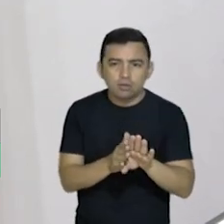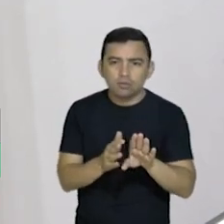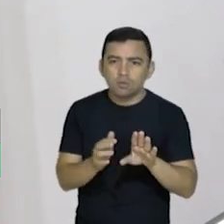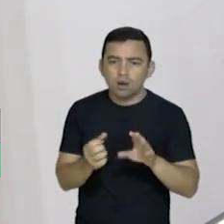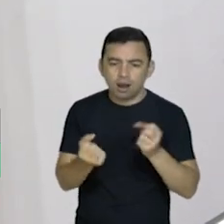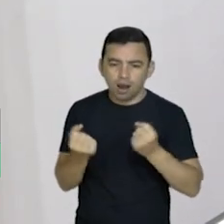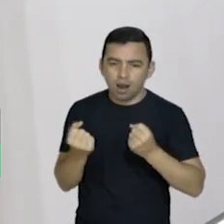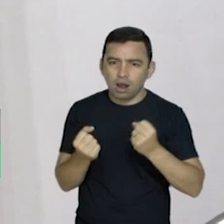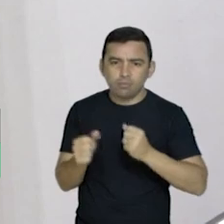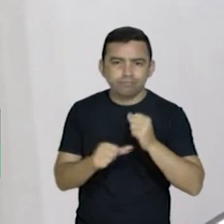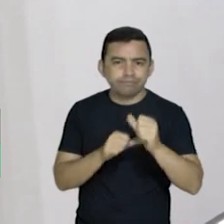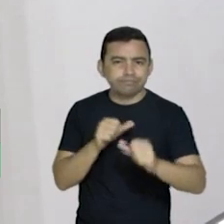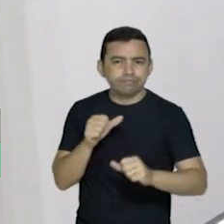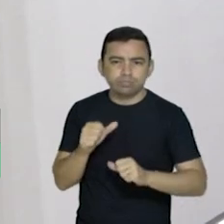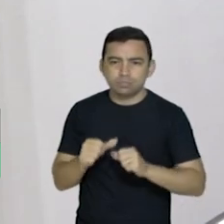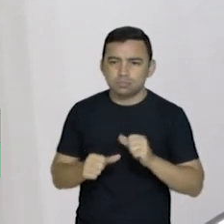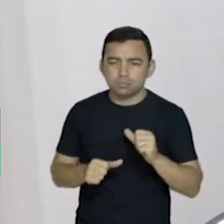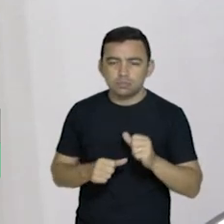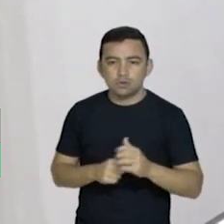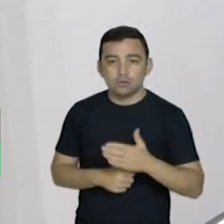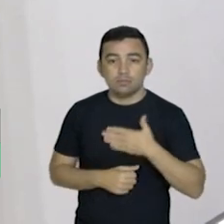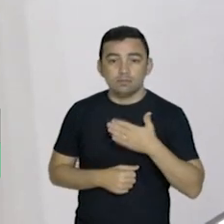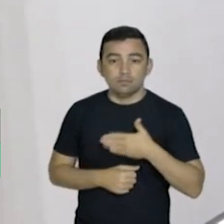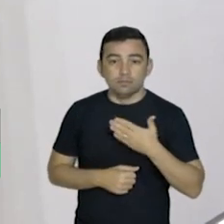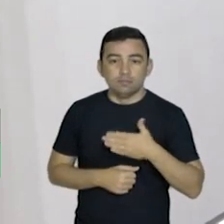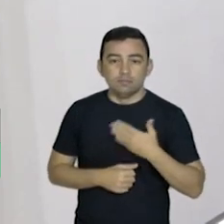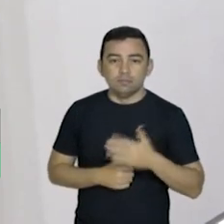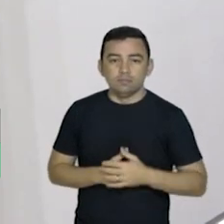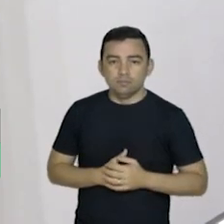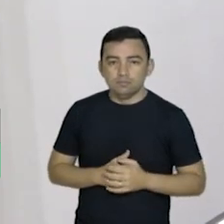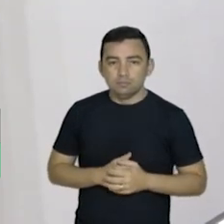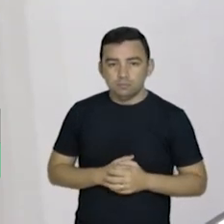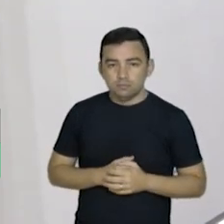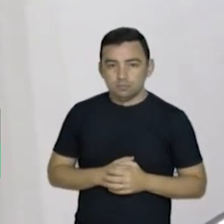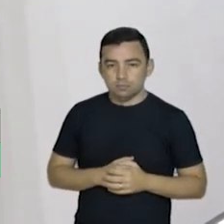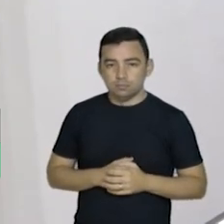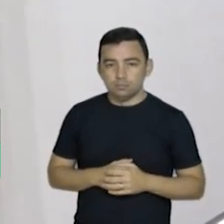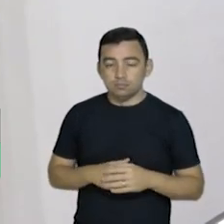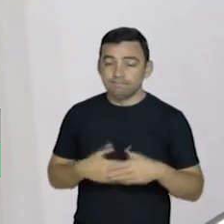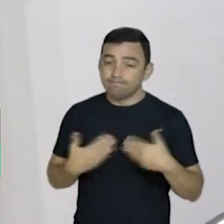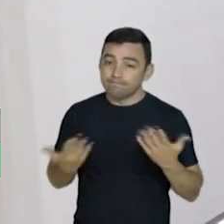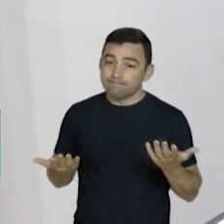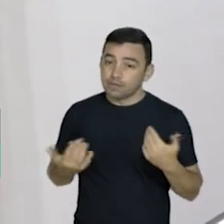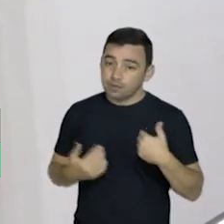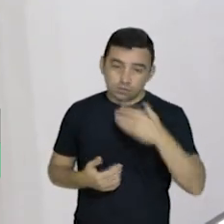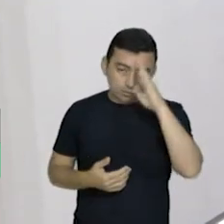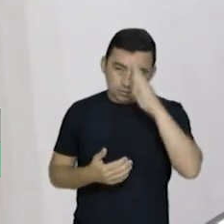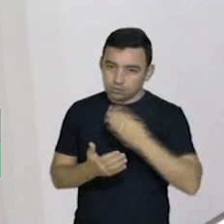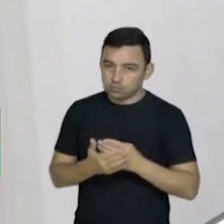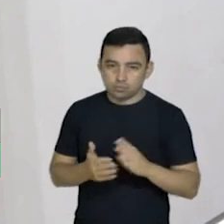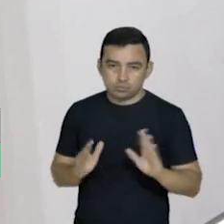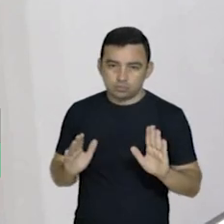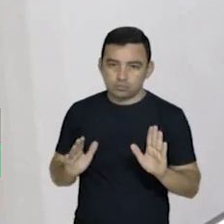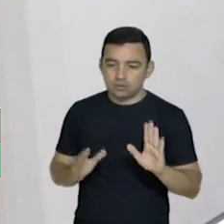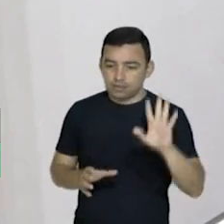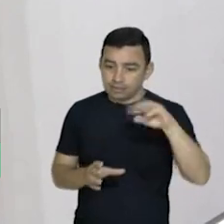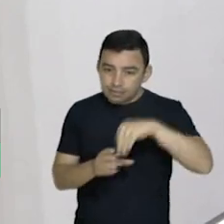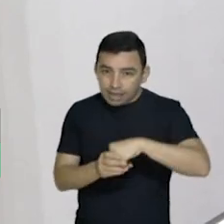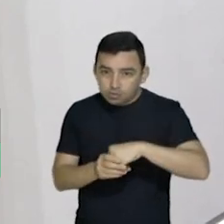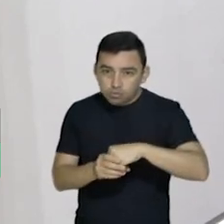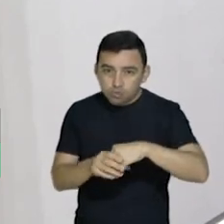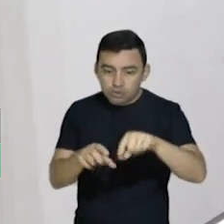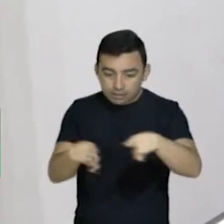contrária é aquilo que ele esperava então assim me custa acreditar que existem máfia de pátio